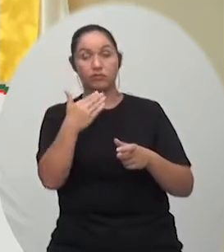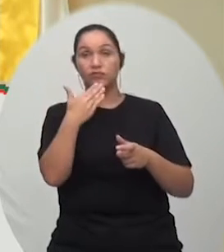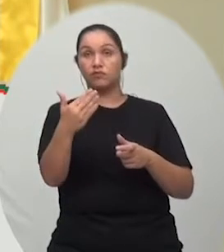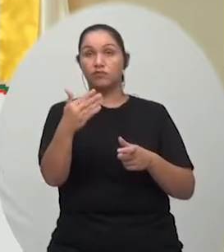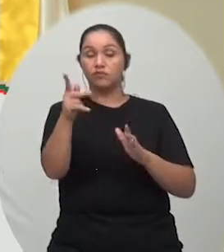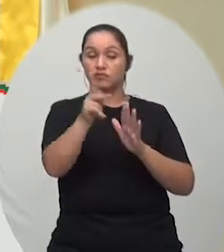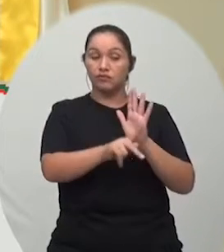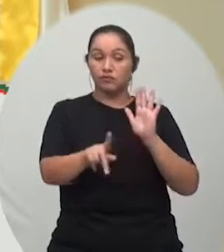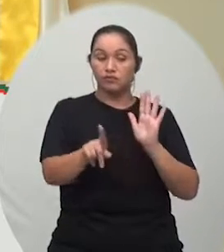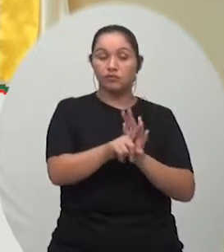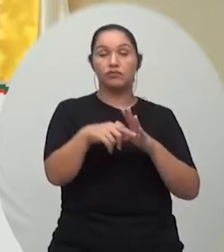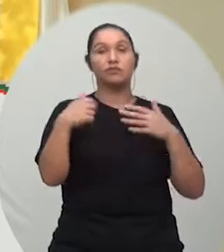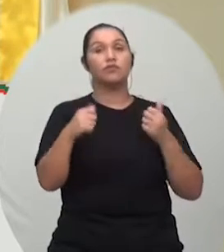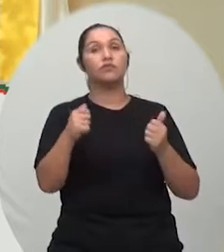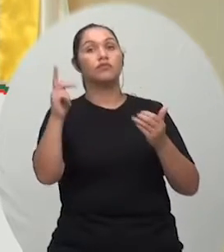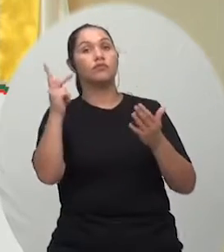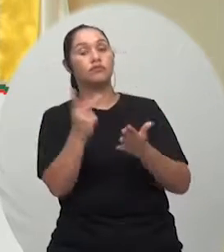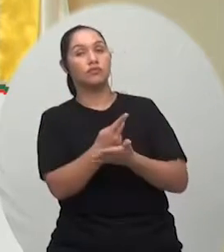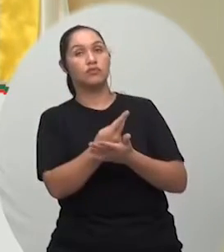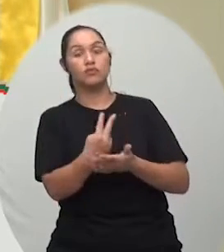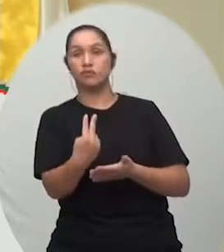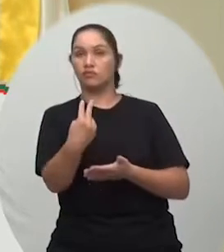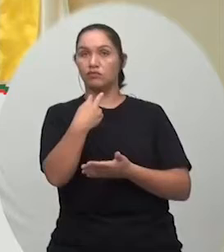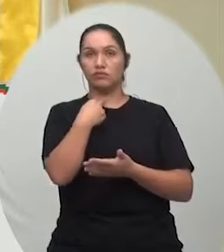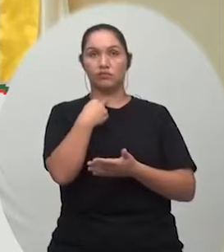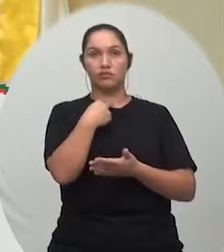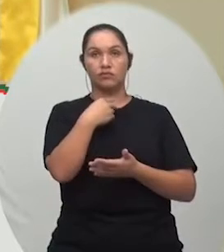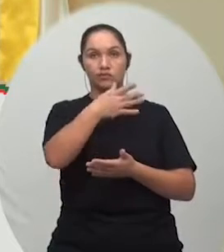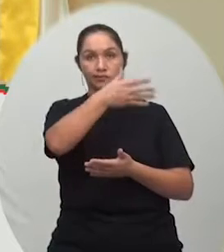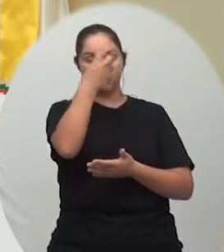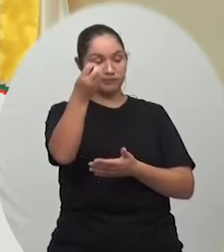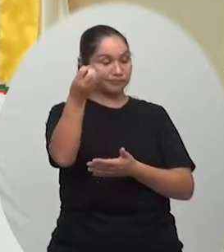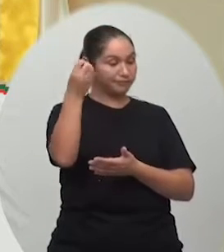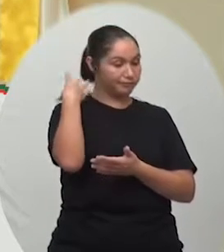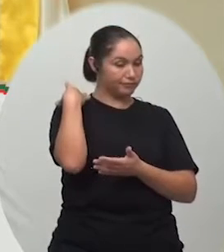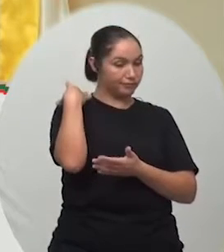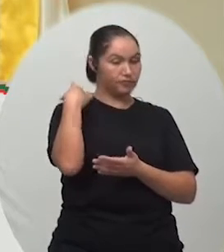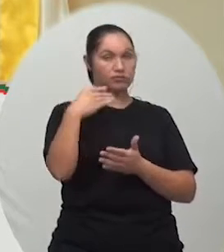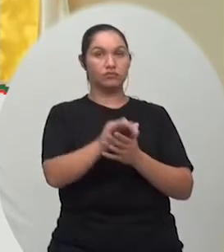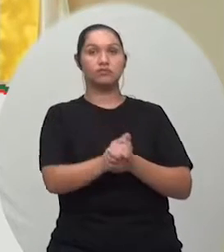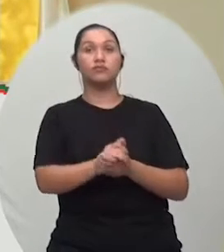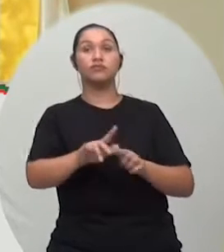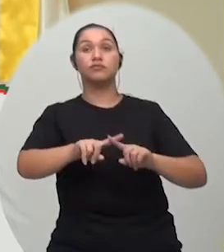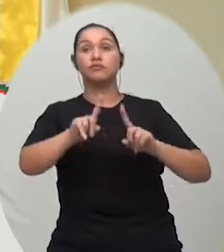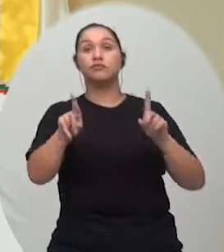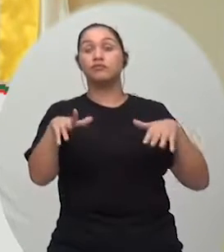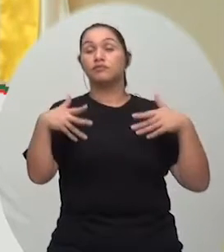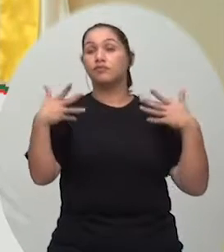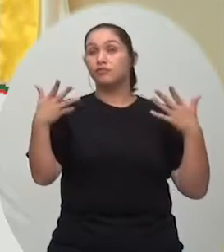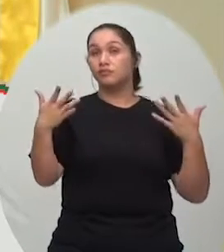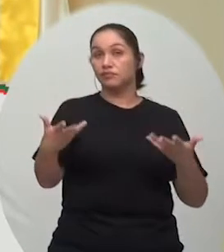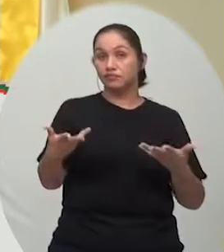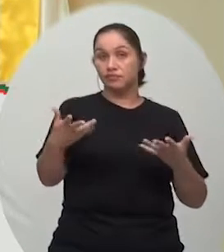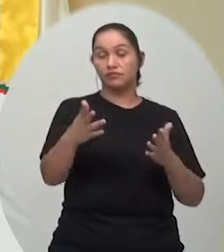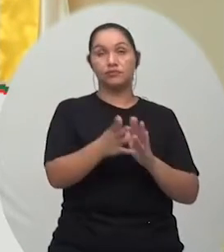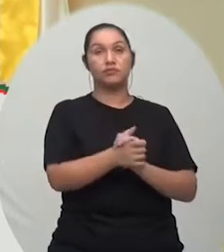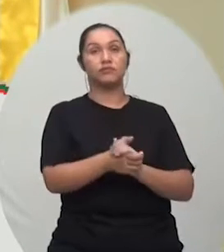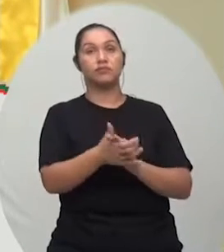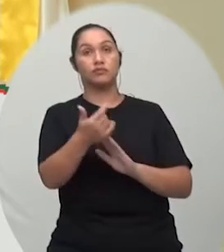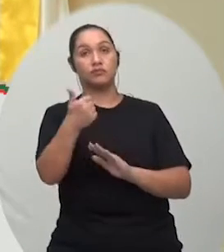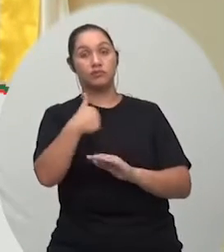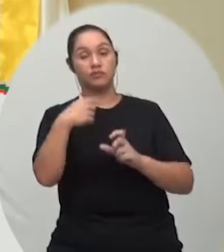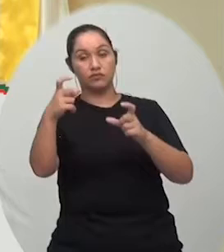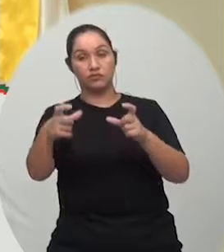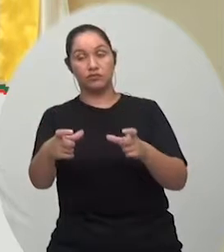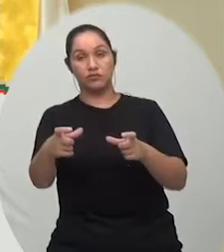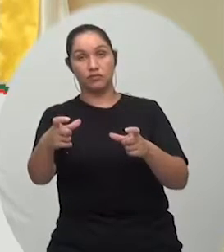projeto realmente venha a ser cumprido, que não seja uma lei para inglês ver, digamos. Mas esses dias eu fui lá novamente,